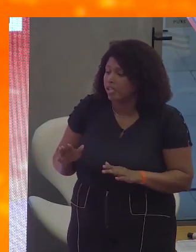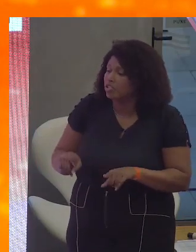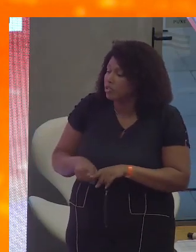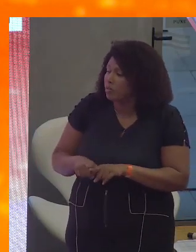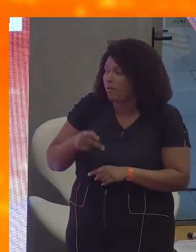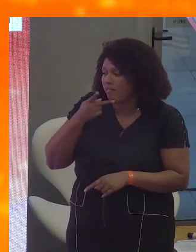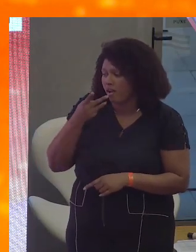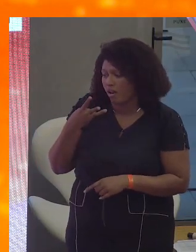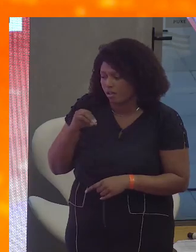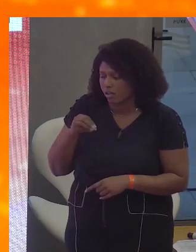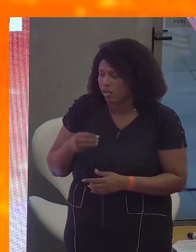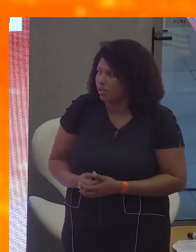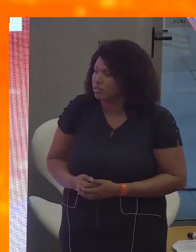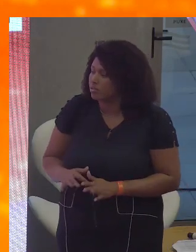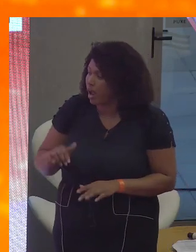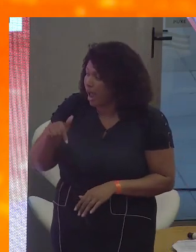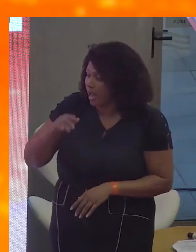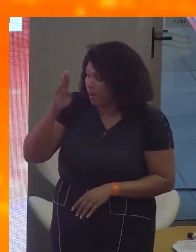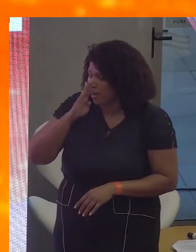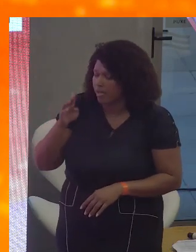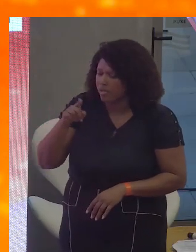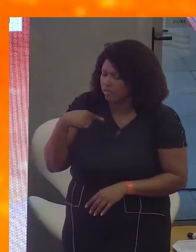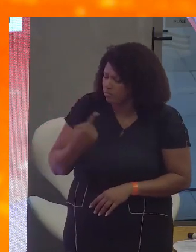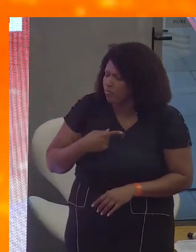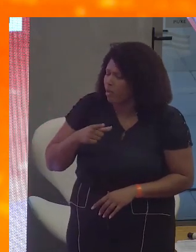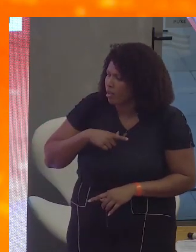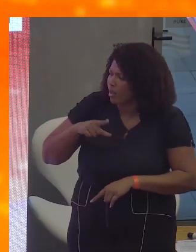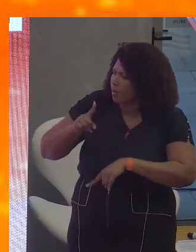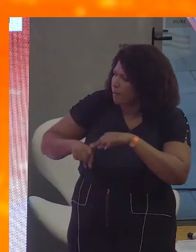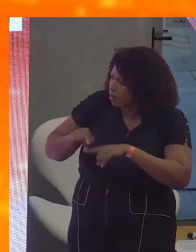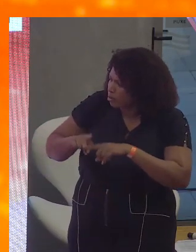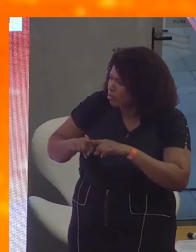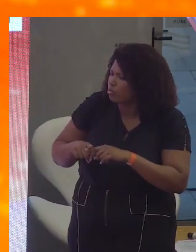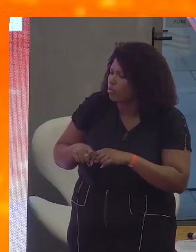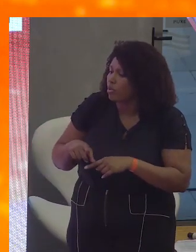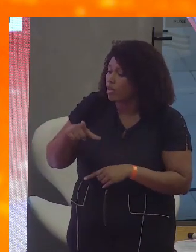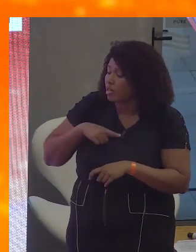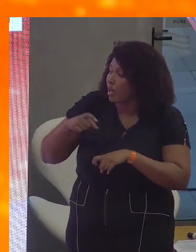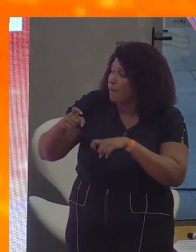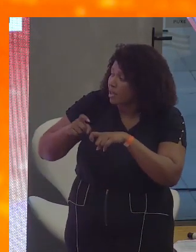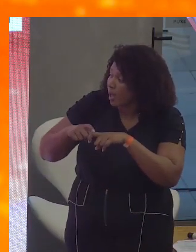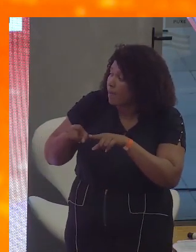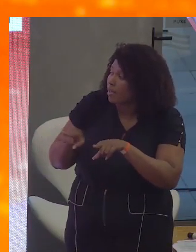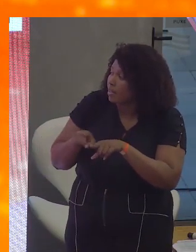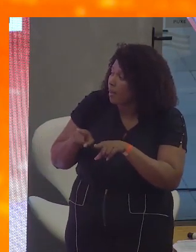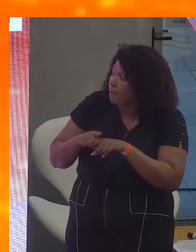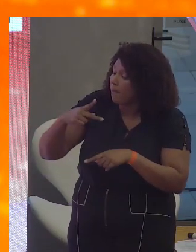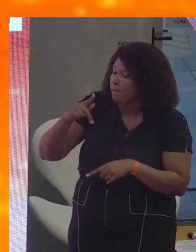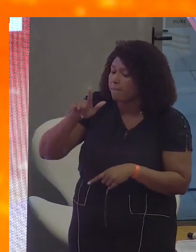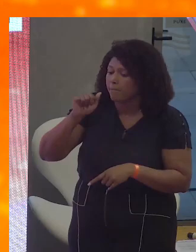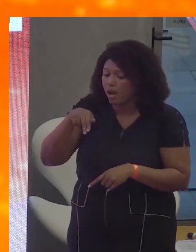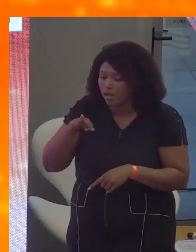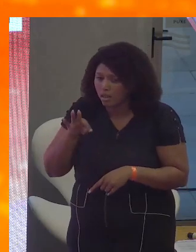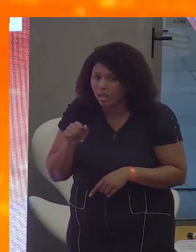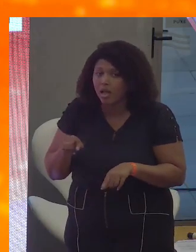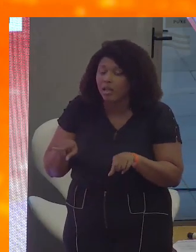anos. No Brasil, a gente tem o produto tradicional fitoterápico, o medicamento à base de plantas tradicionais